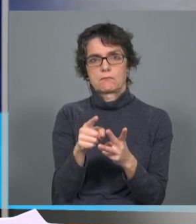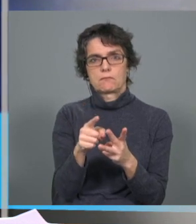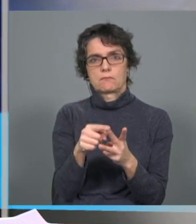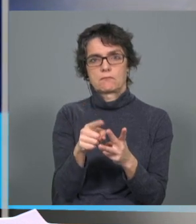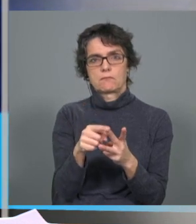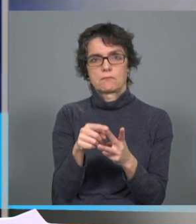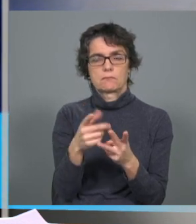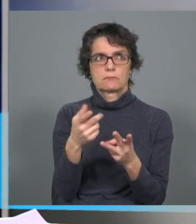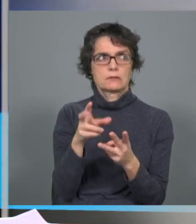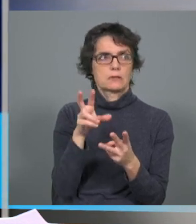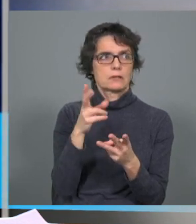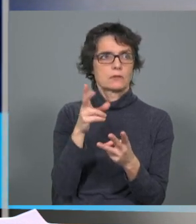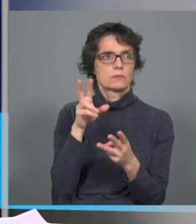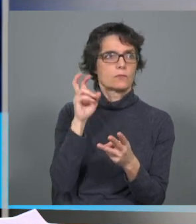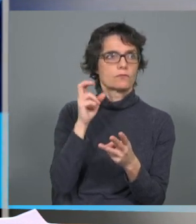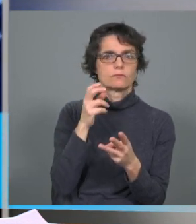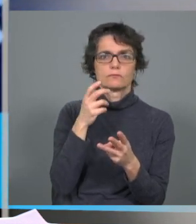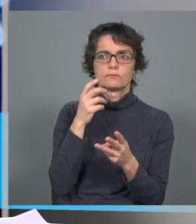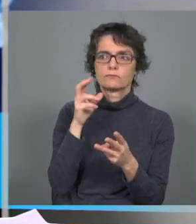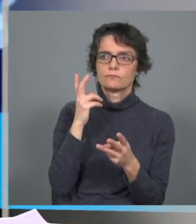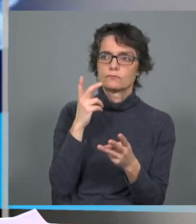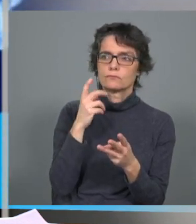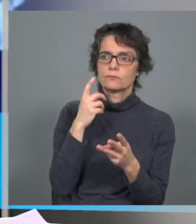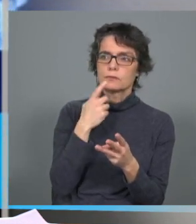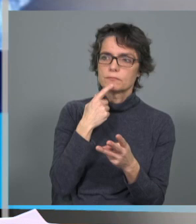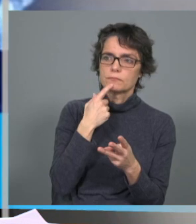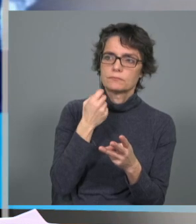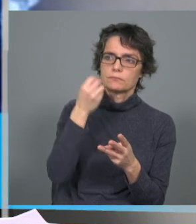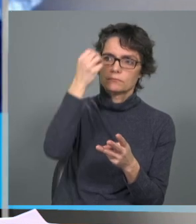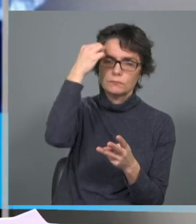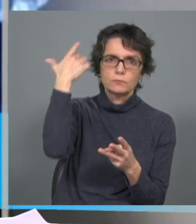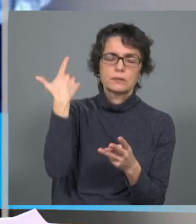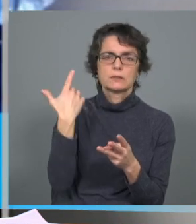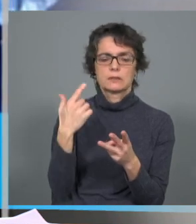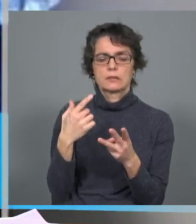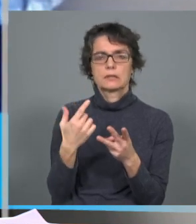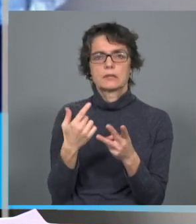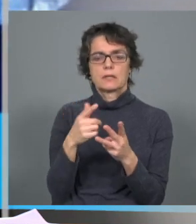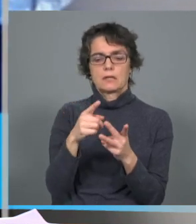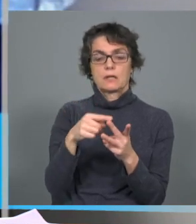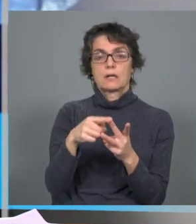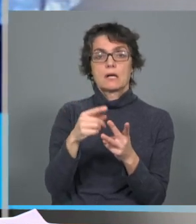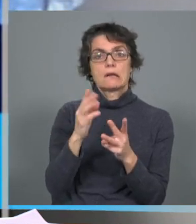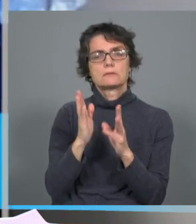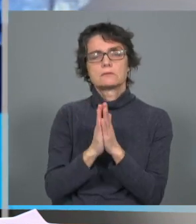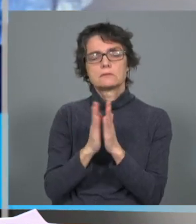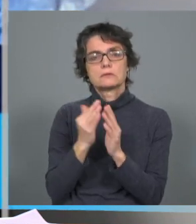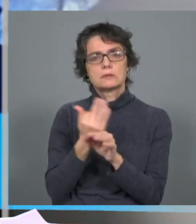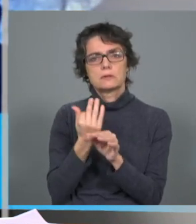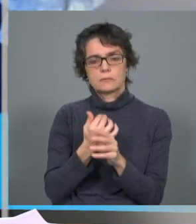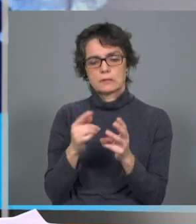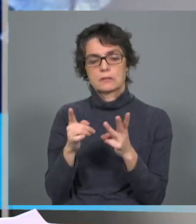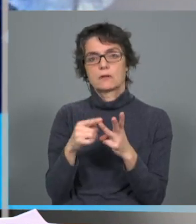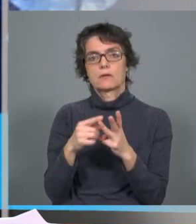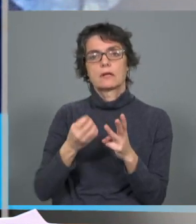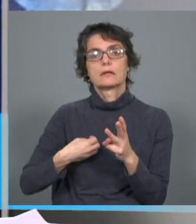ouvir, escutar, reconhecer, é a celebração, a liturgia e as várias formas de liturgia, e a